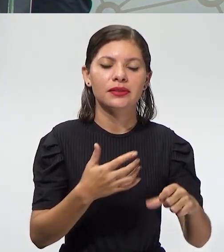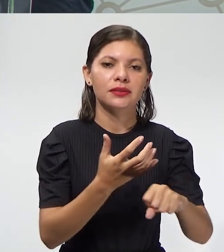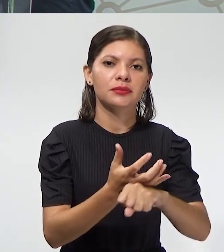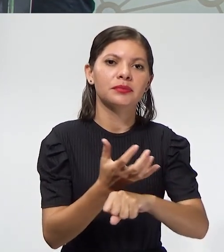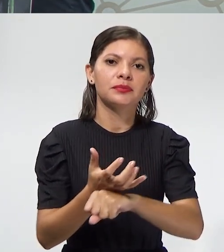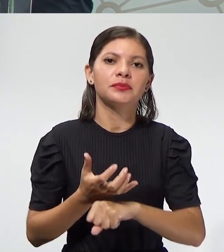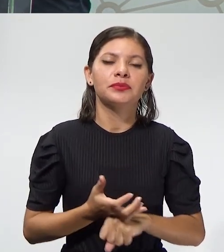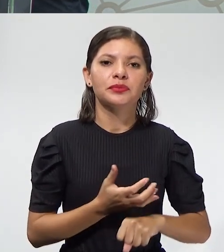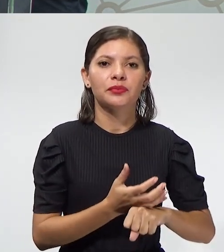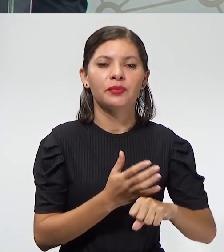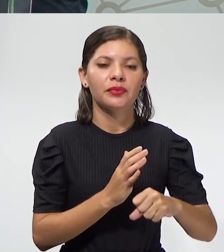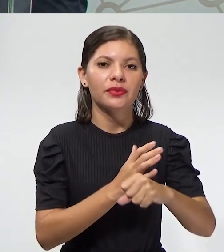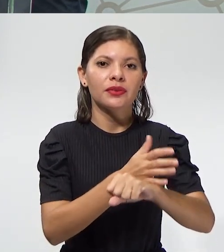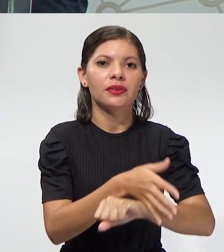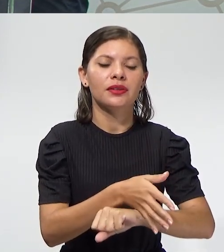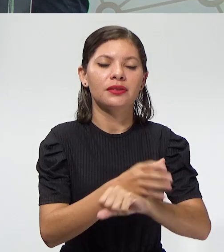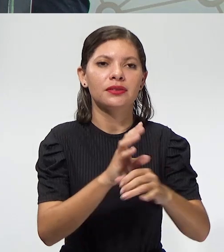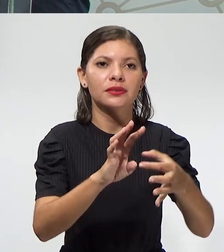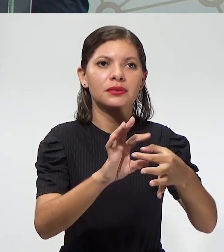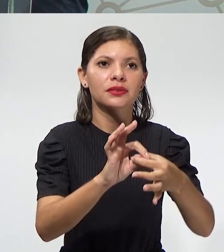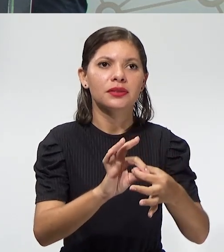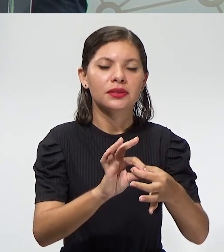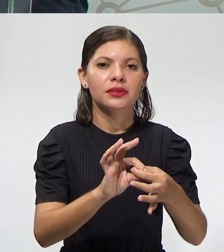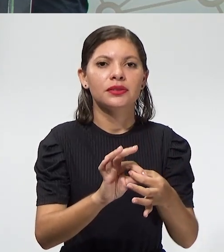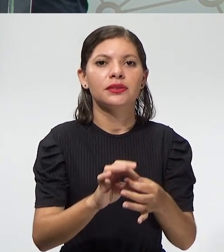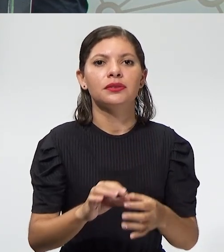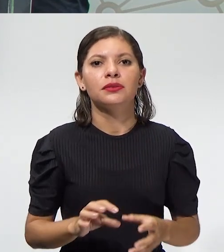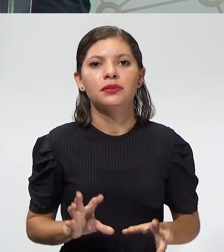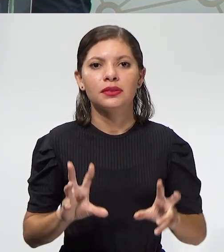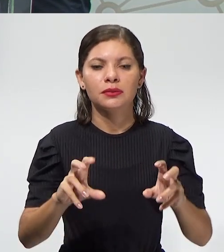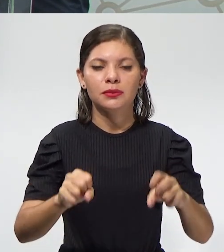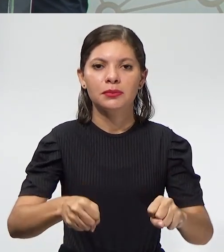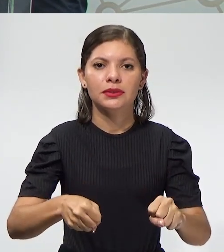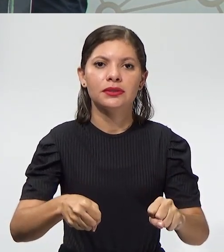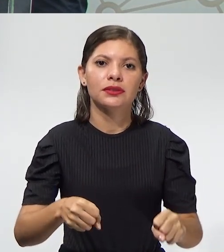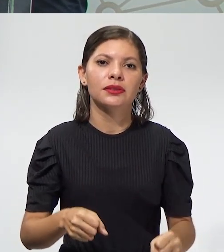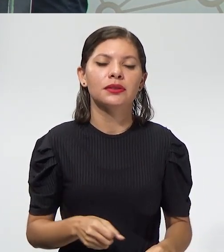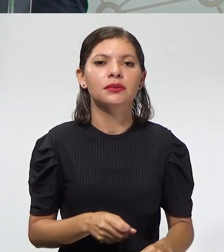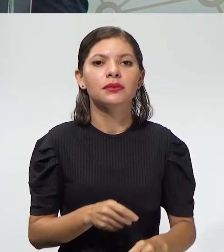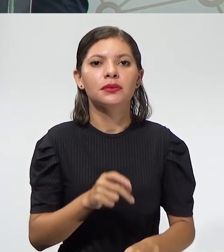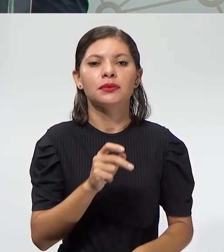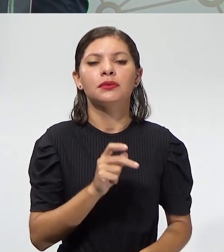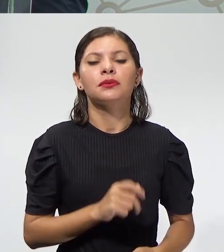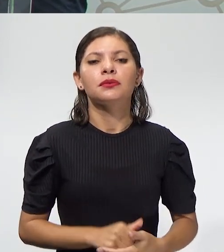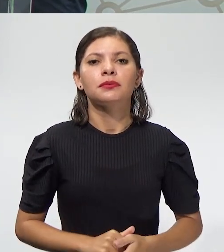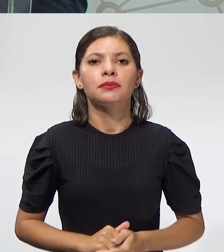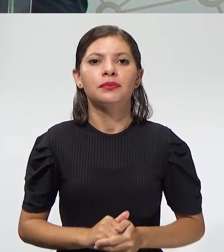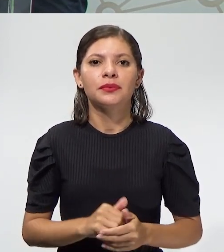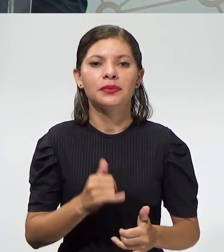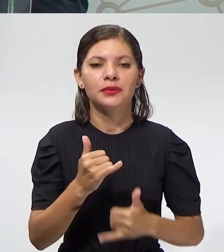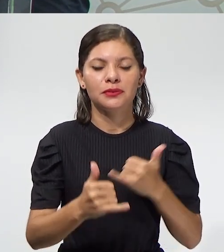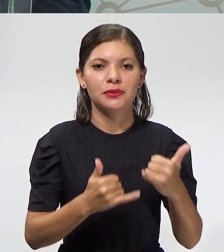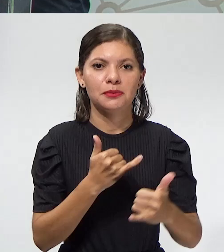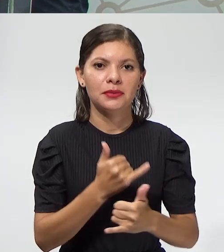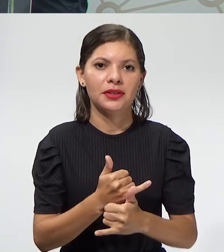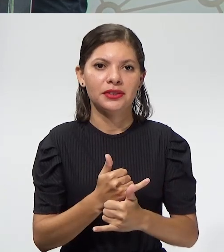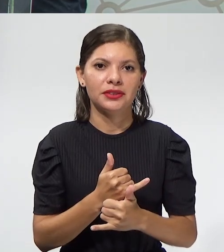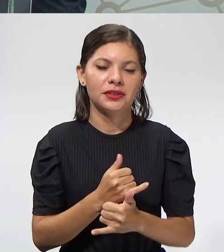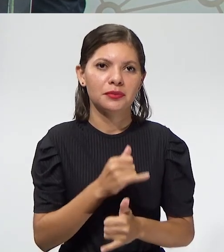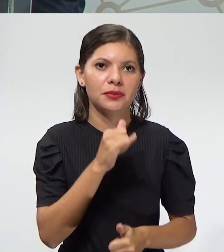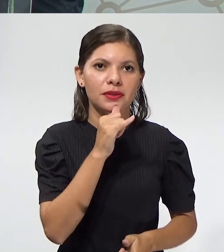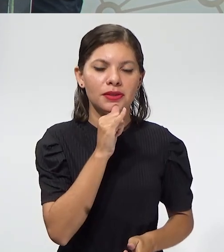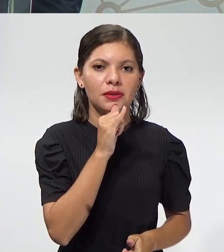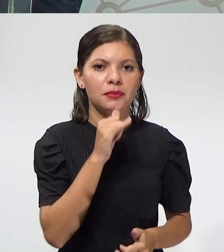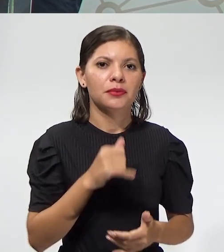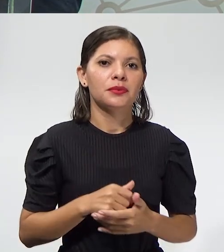desafio, né? Você trabalhar de forma interdisciplinar dentro desse outro contexto, professora, da formação do profissional em informática,